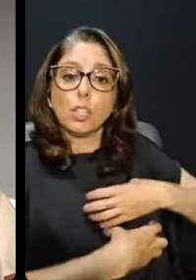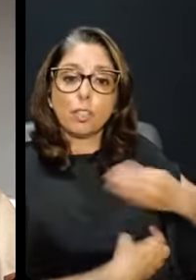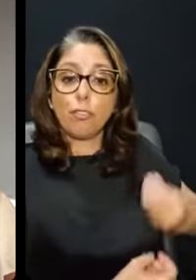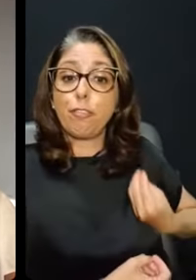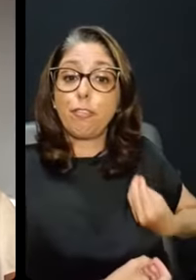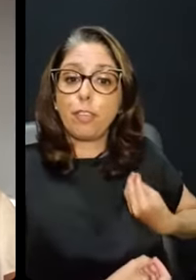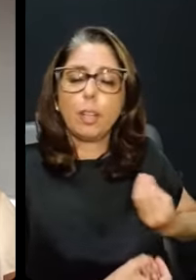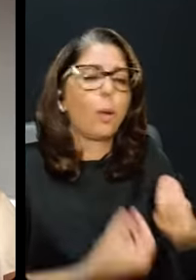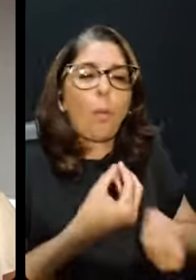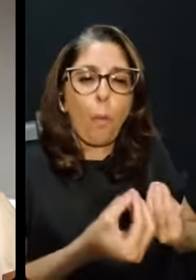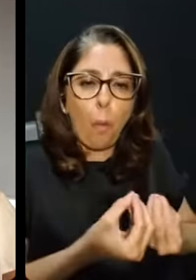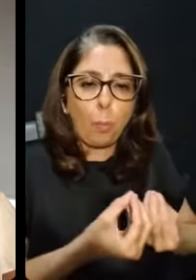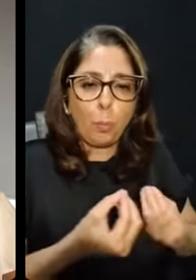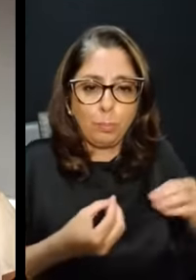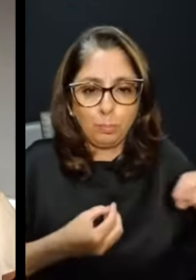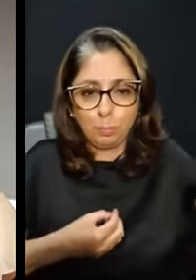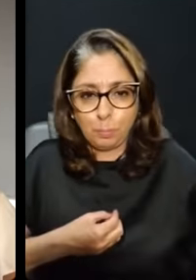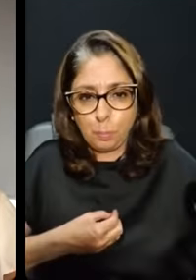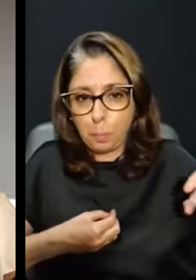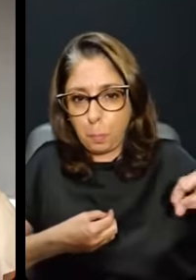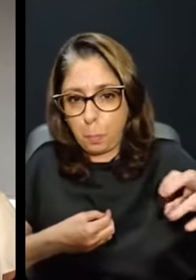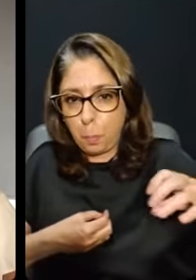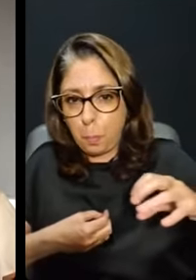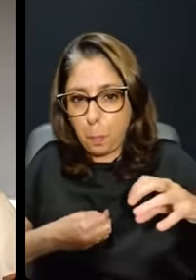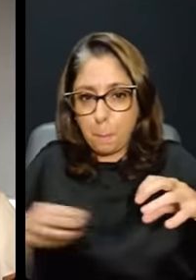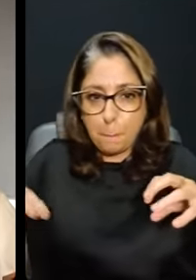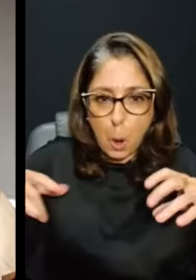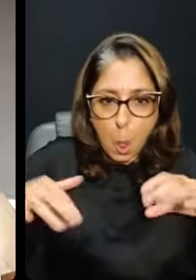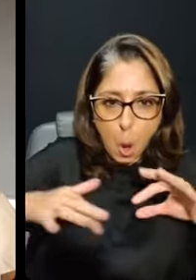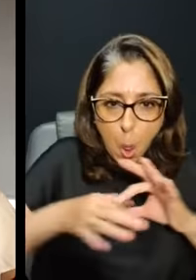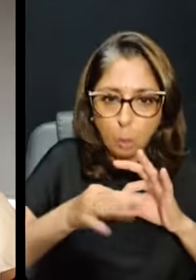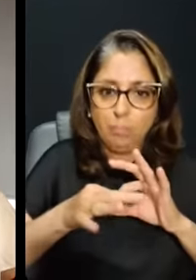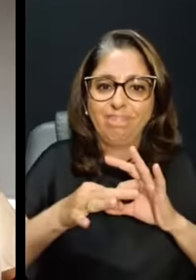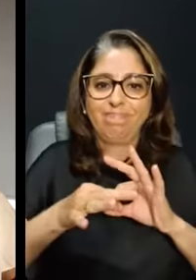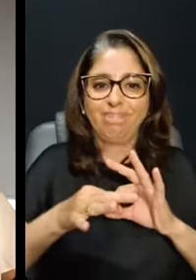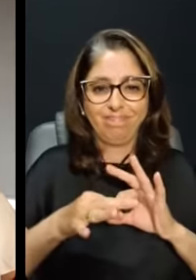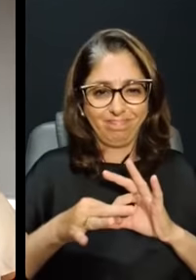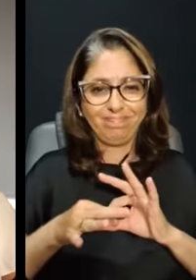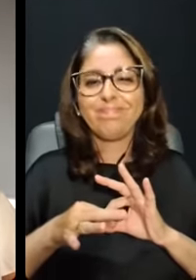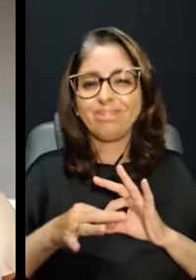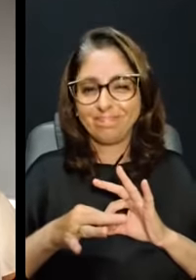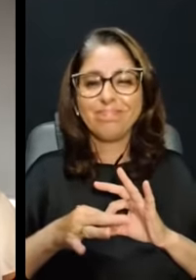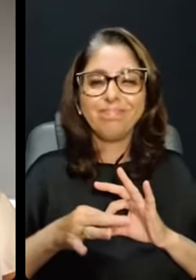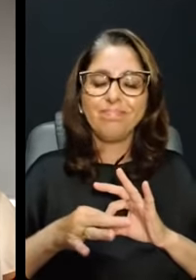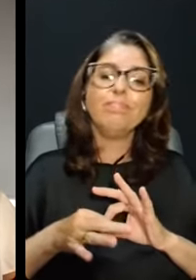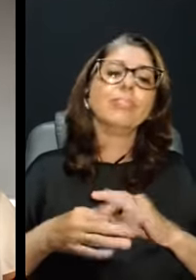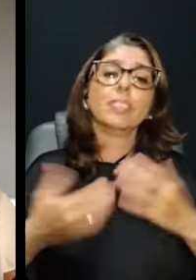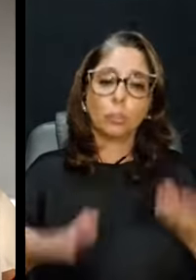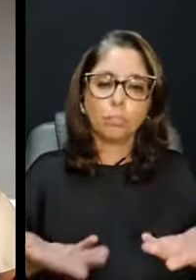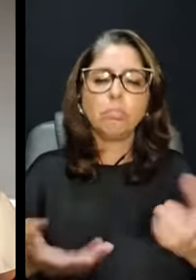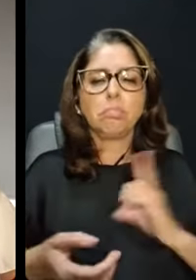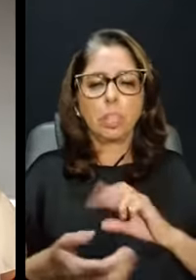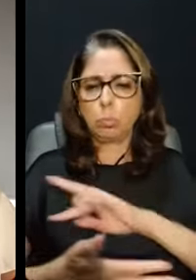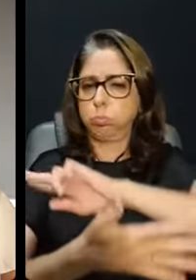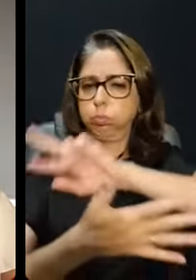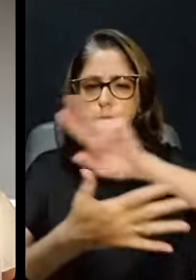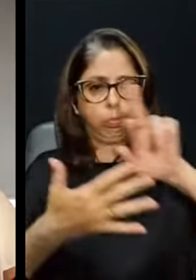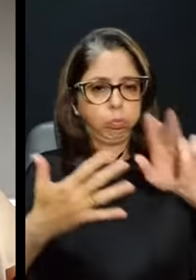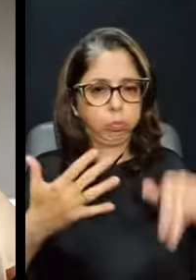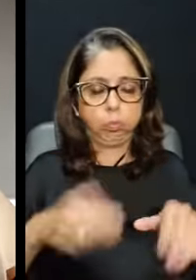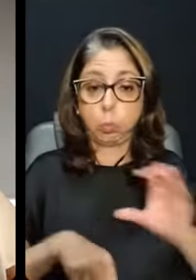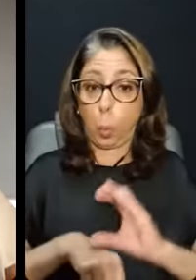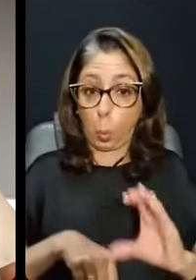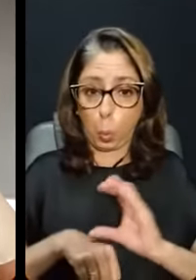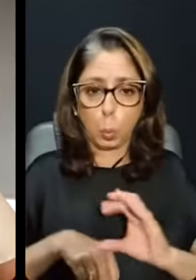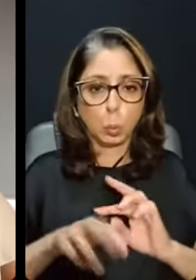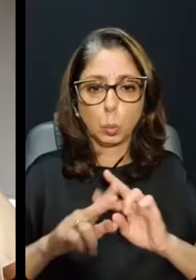desses dois cursos que já foram lançados, já tem outros aqui inscritos que vão também, alguns mais técnicos,